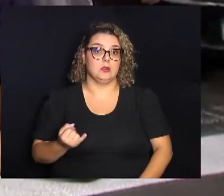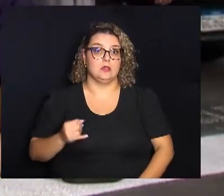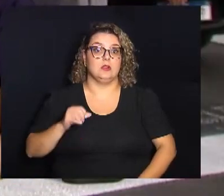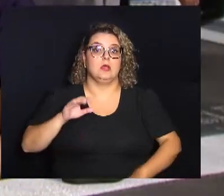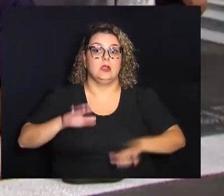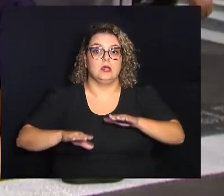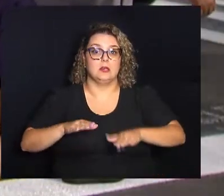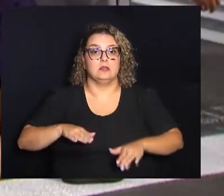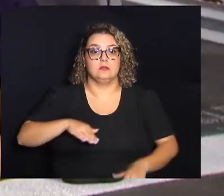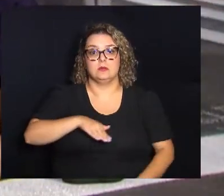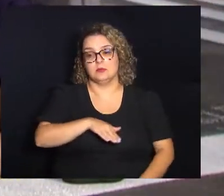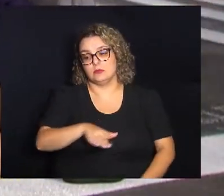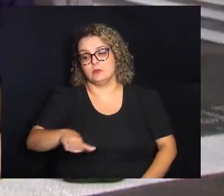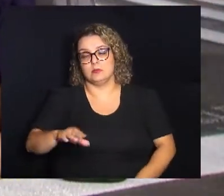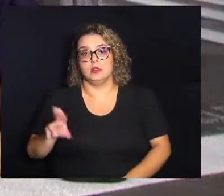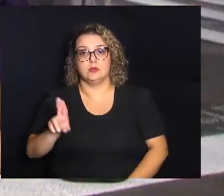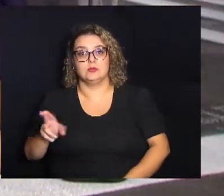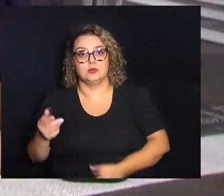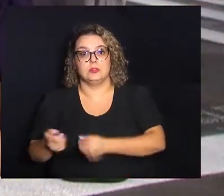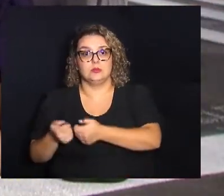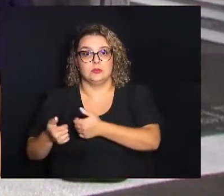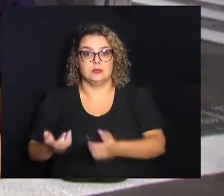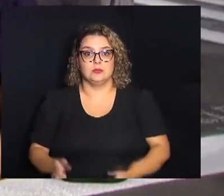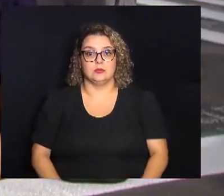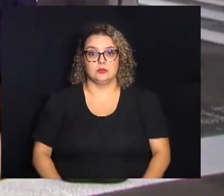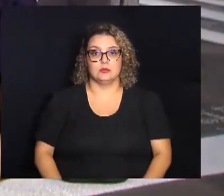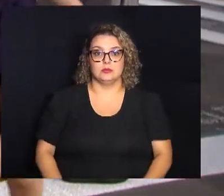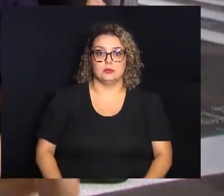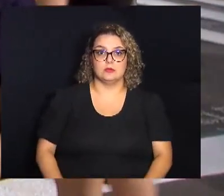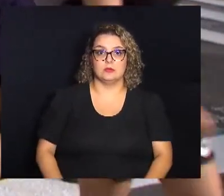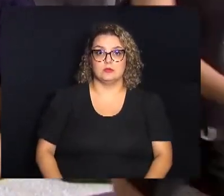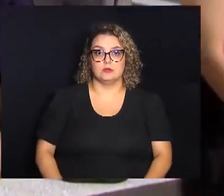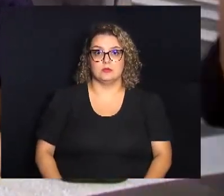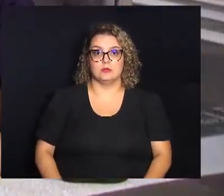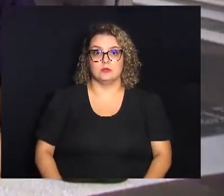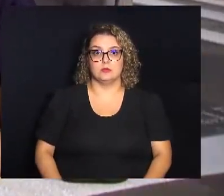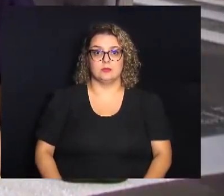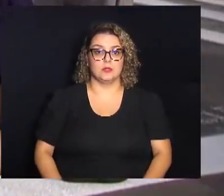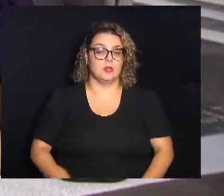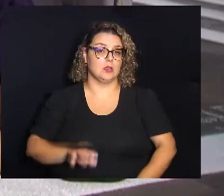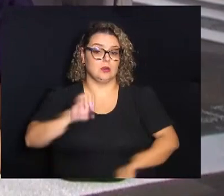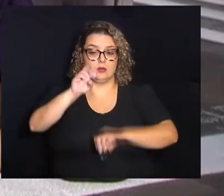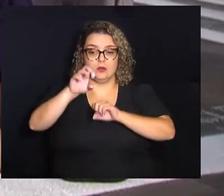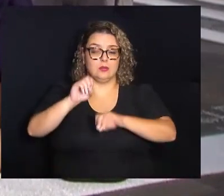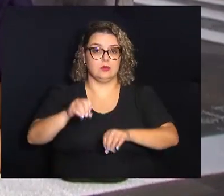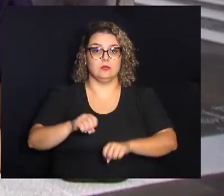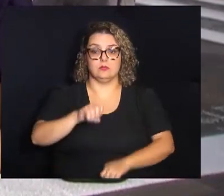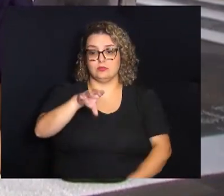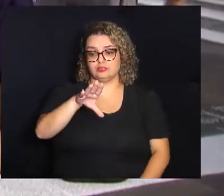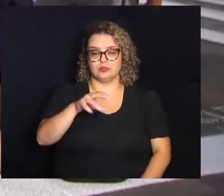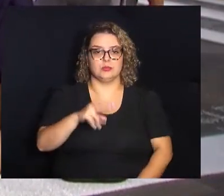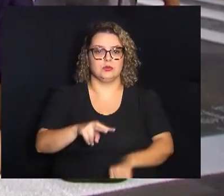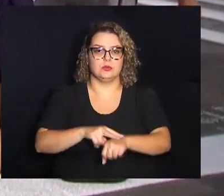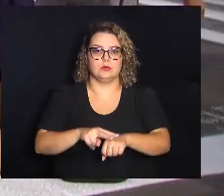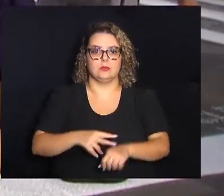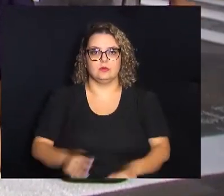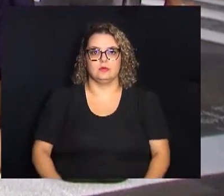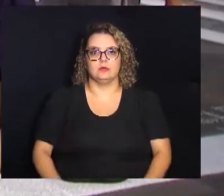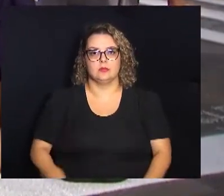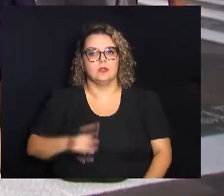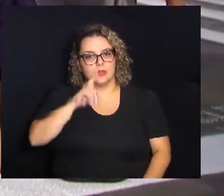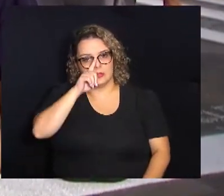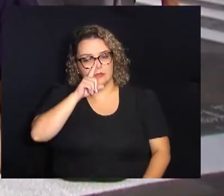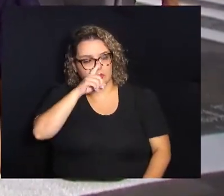lado. Então, o pessoal lá, às vezes o semáforo abriu e, sabe, olha o perigo disso, é